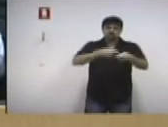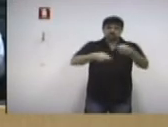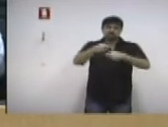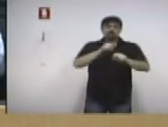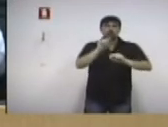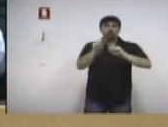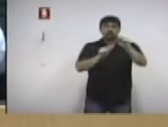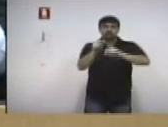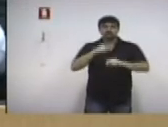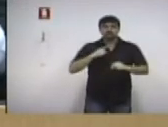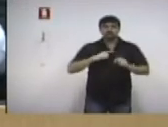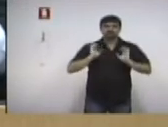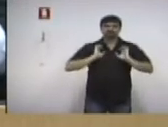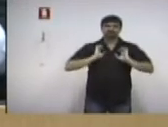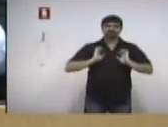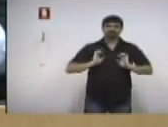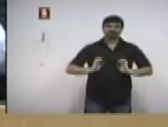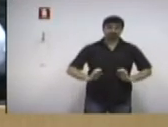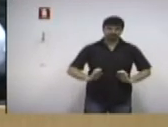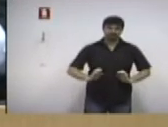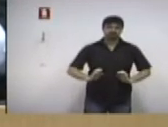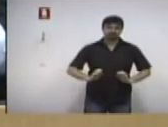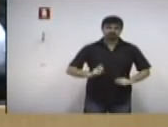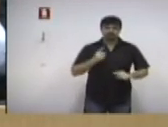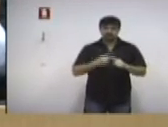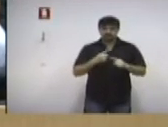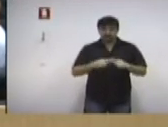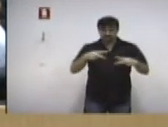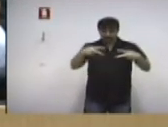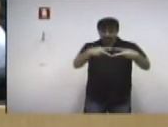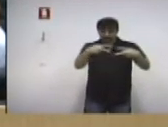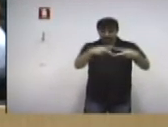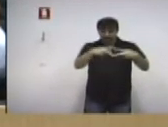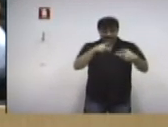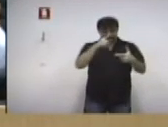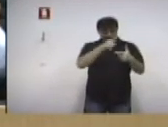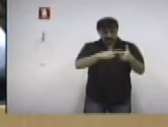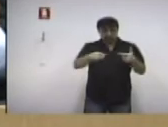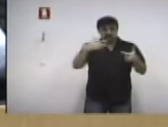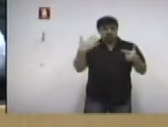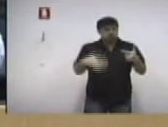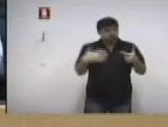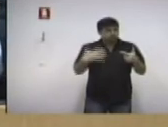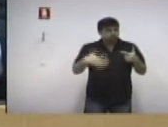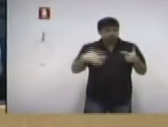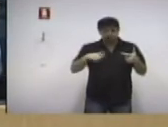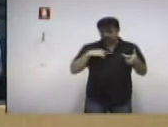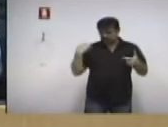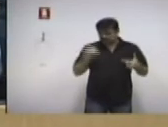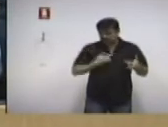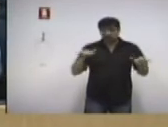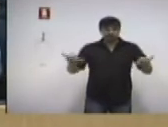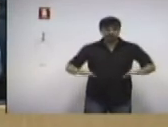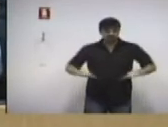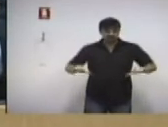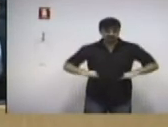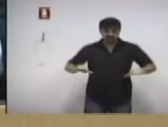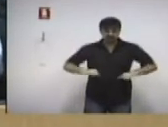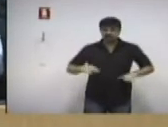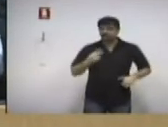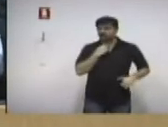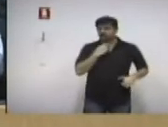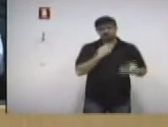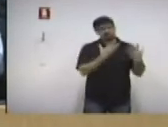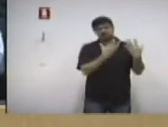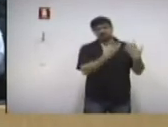que é o princípio da moralidade porque o município que padece dos problemas que nós estamos para de centro é